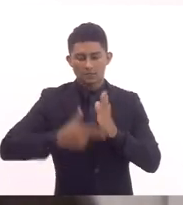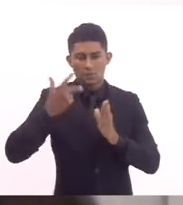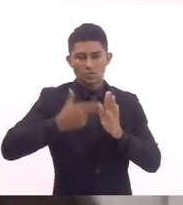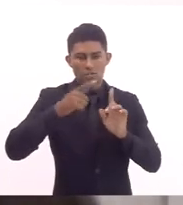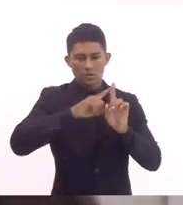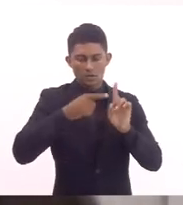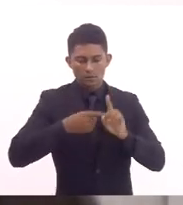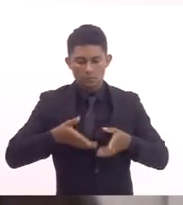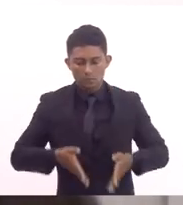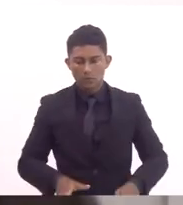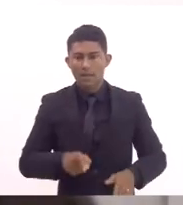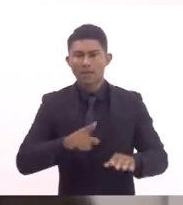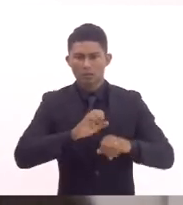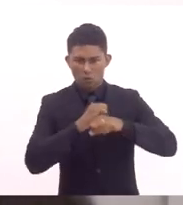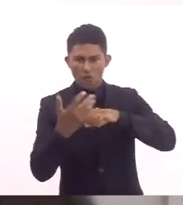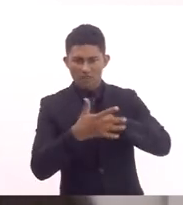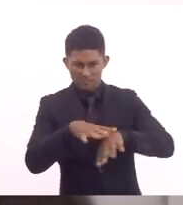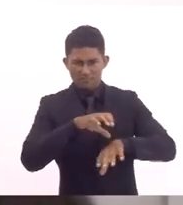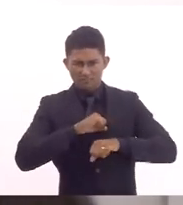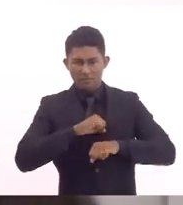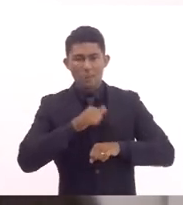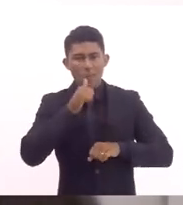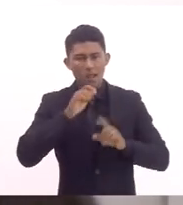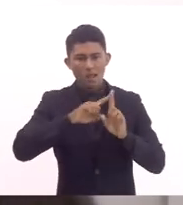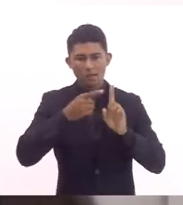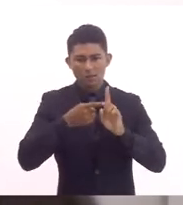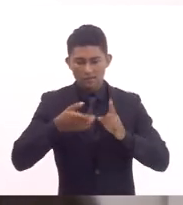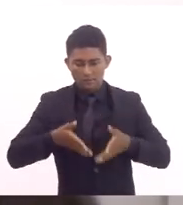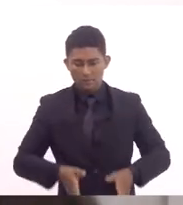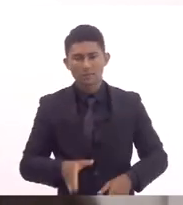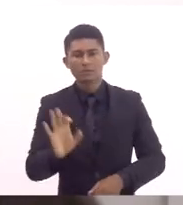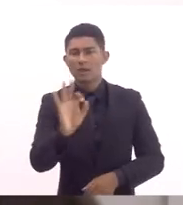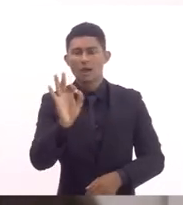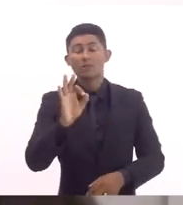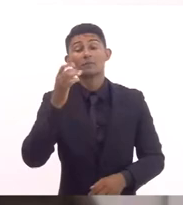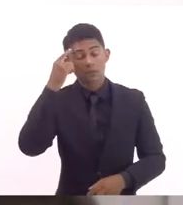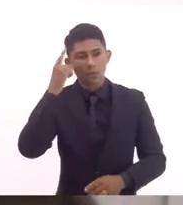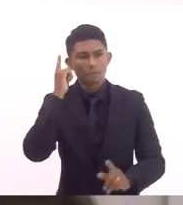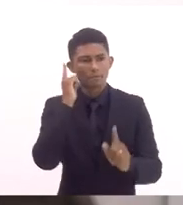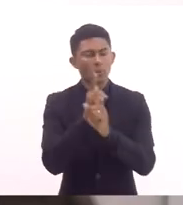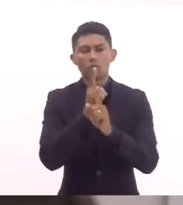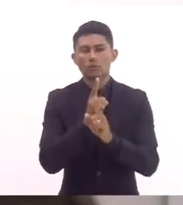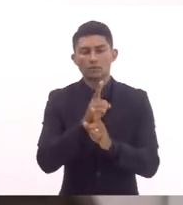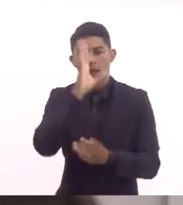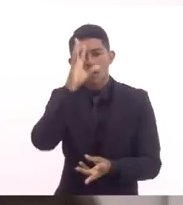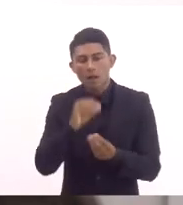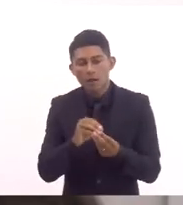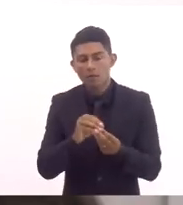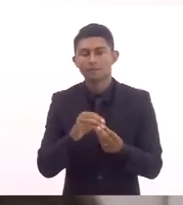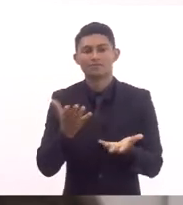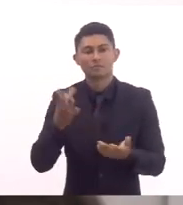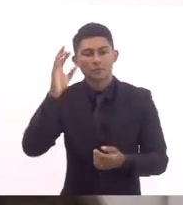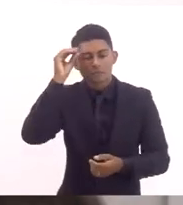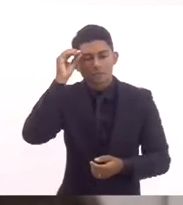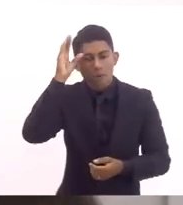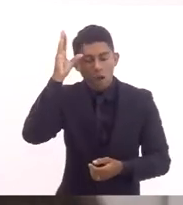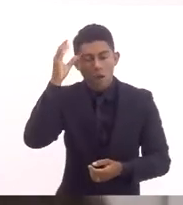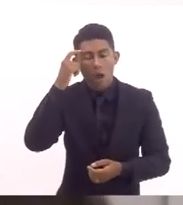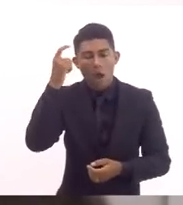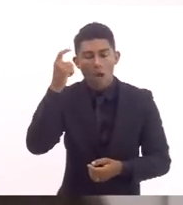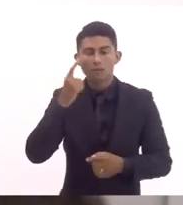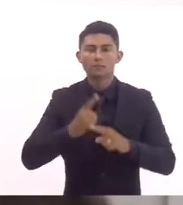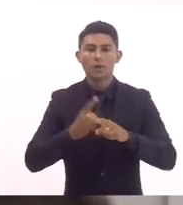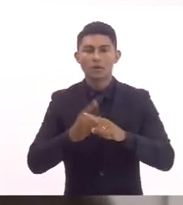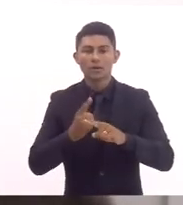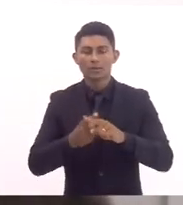cesária assim eu não vou entrar nos detalhes técnicos porque não é a minha área mas que eu quero dizer que foi sendo construído conhecimento dessa